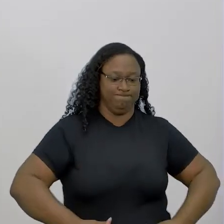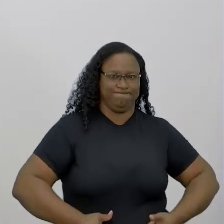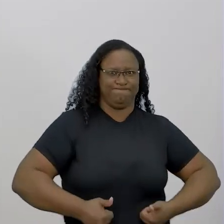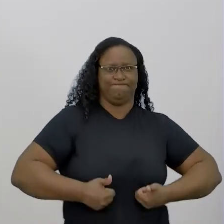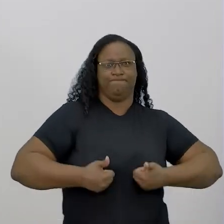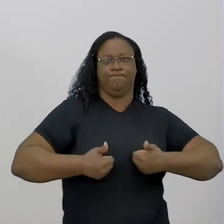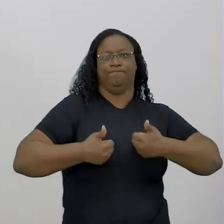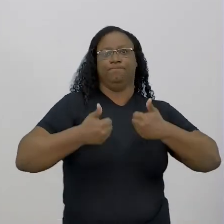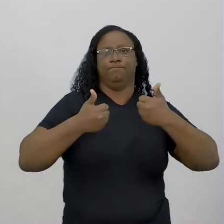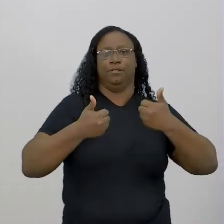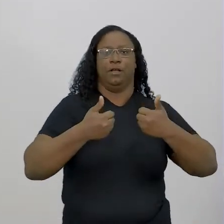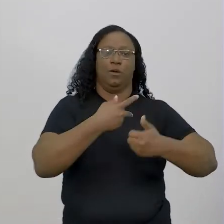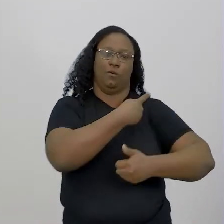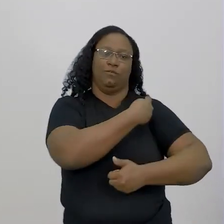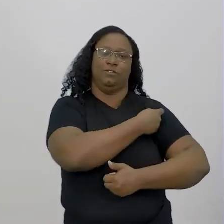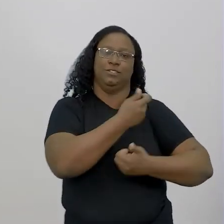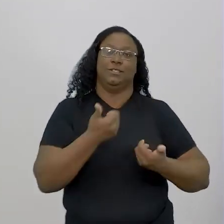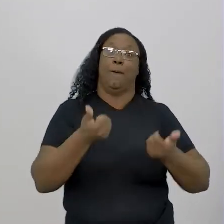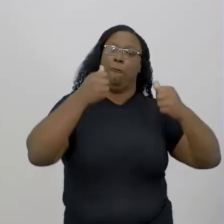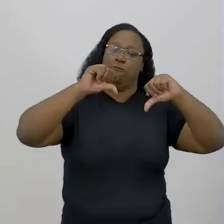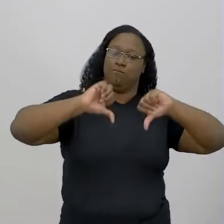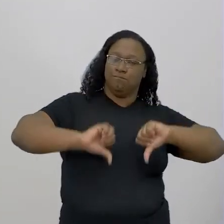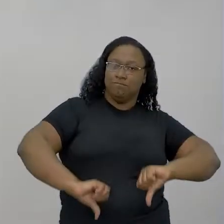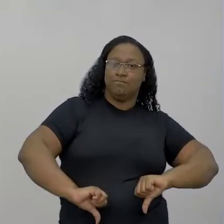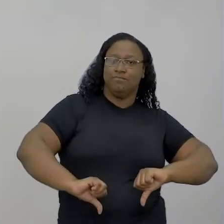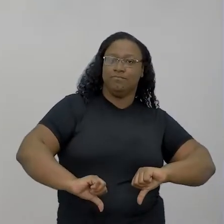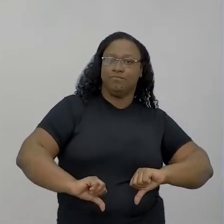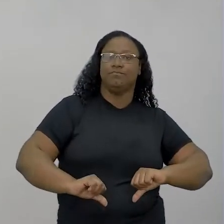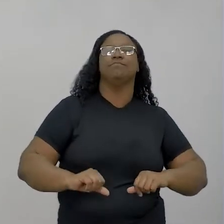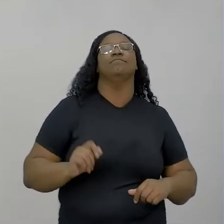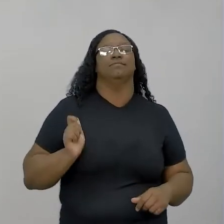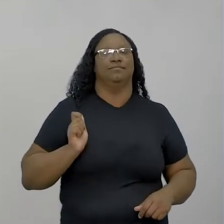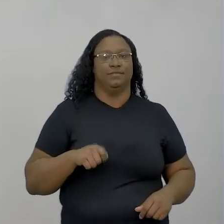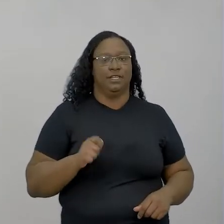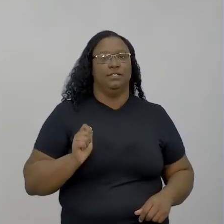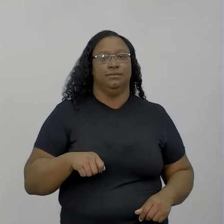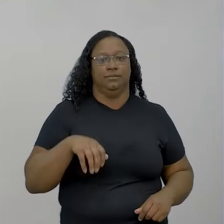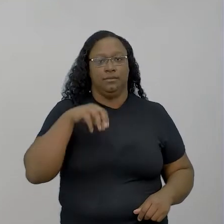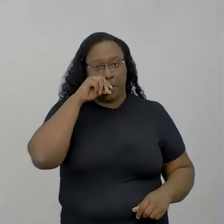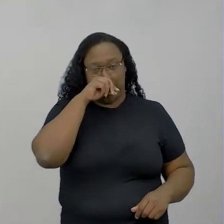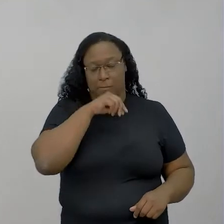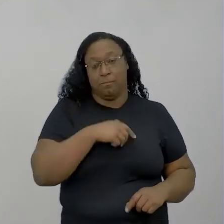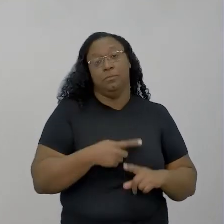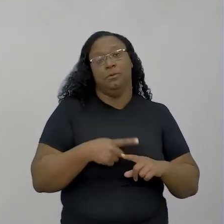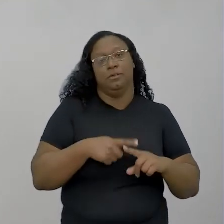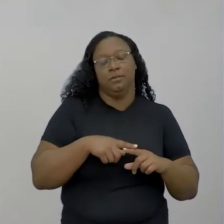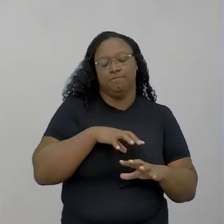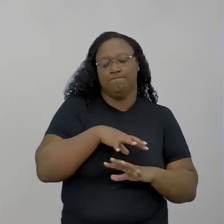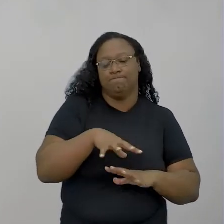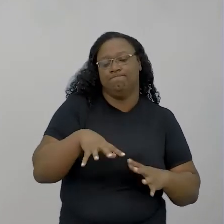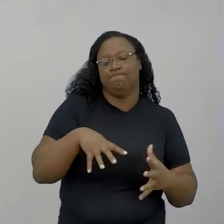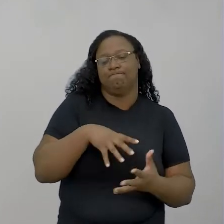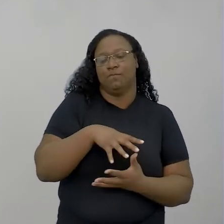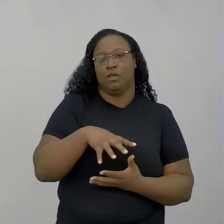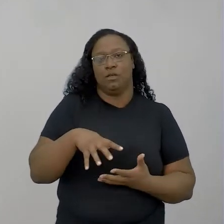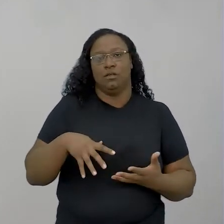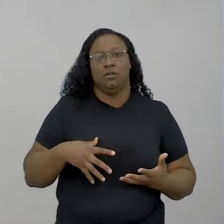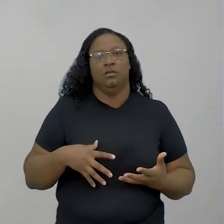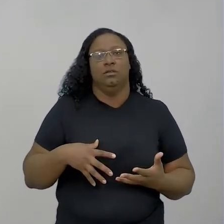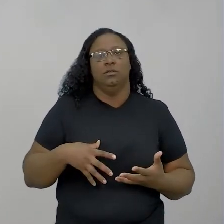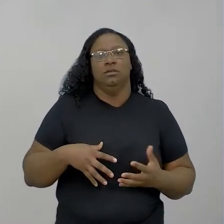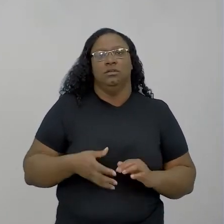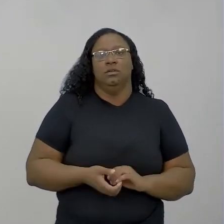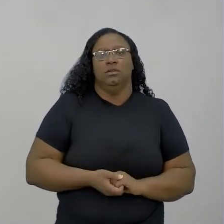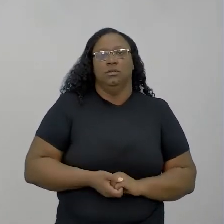de eliminá-los, não é isso? É isso mesmo. Isso porque a gente aí envolve, né, uma questão que foi muito debatida